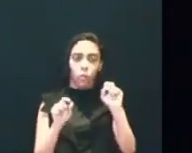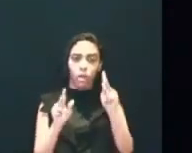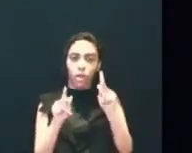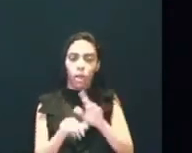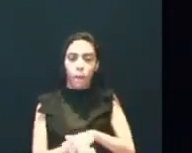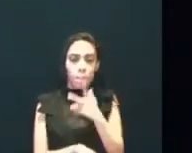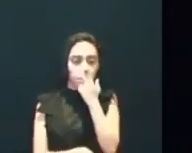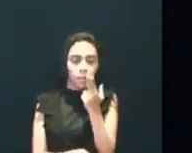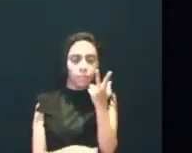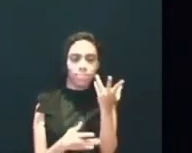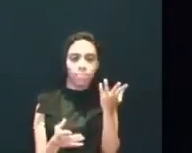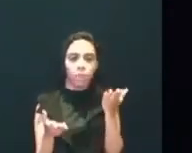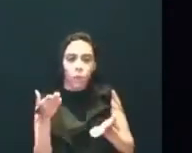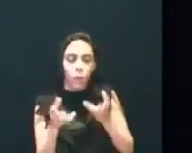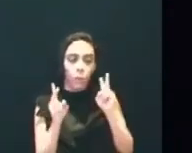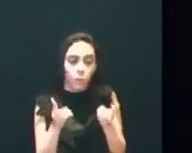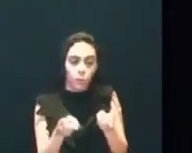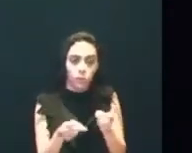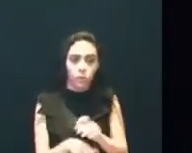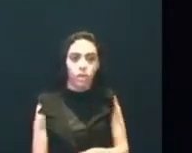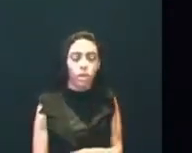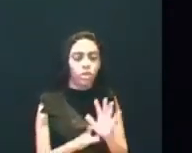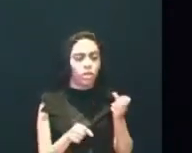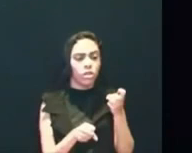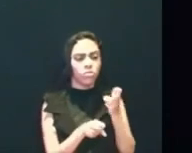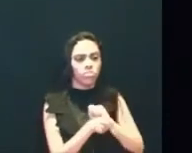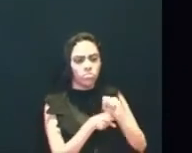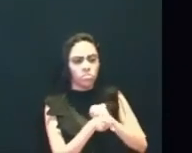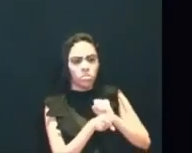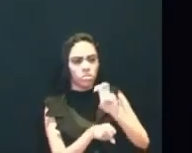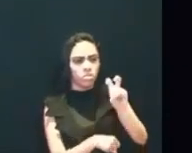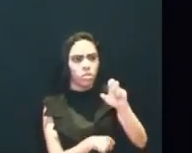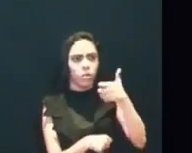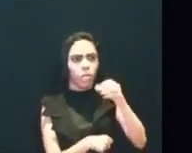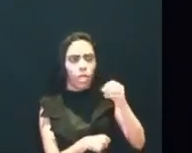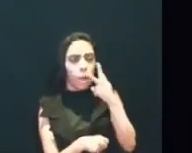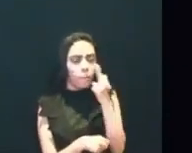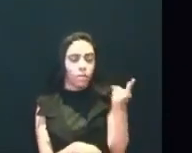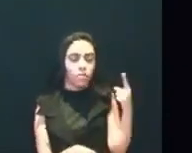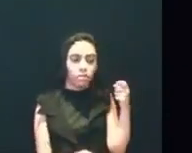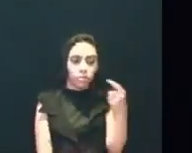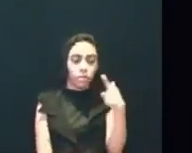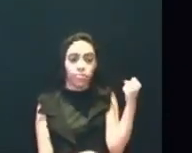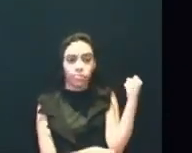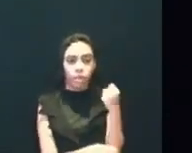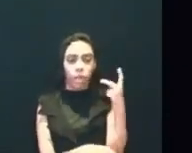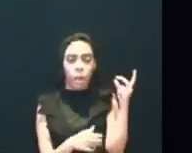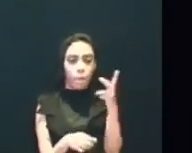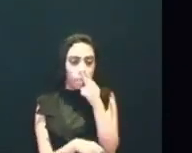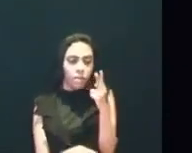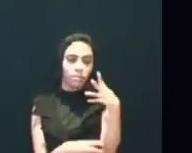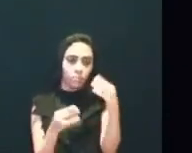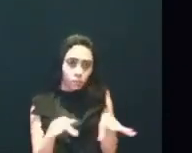em alta dose, principalmente pacientes que transplantaram há mais de 5, 10 anos, onde se usavam drogas muito potentes e muito